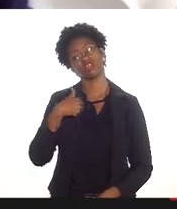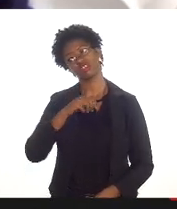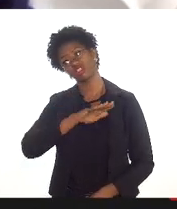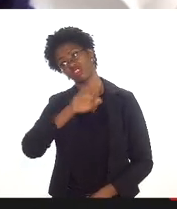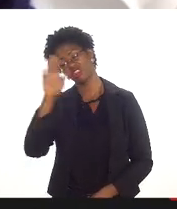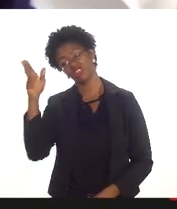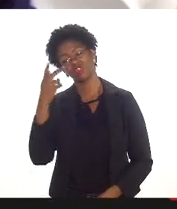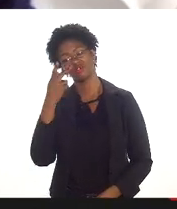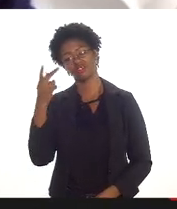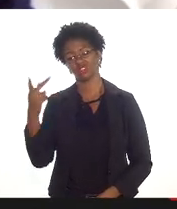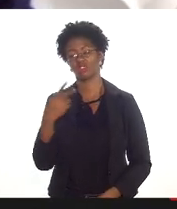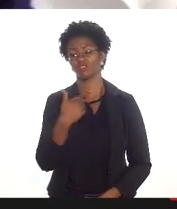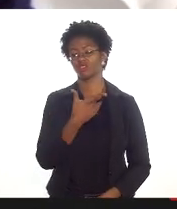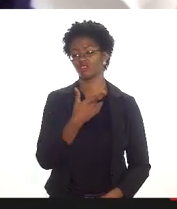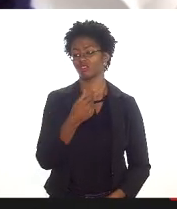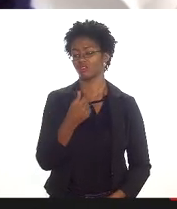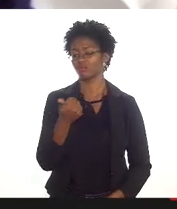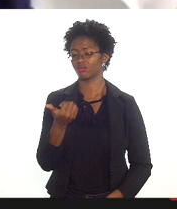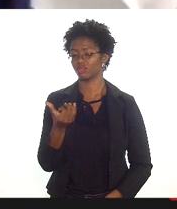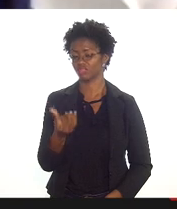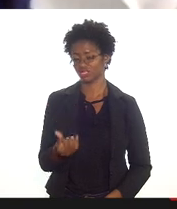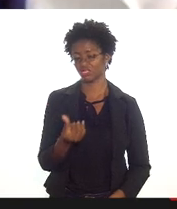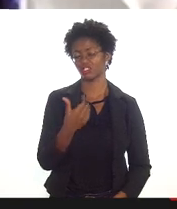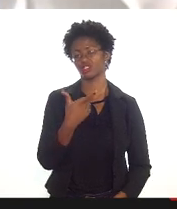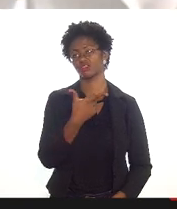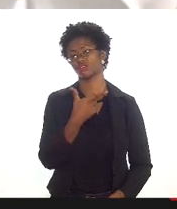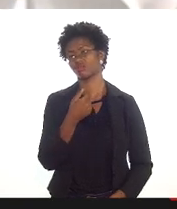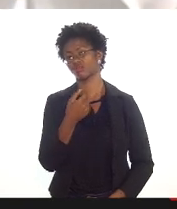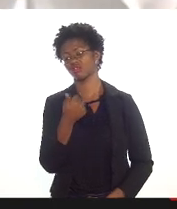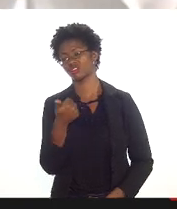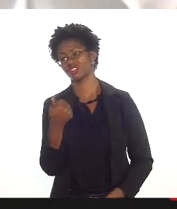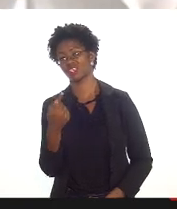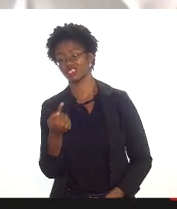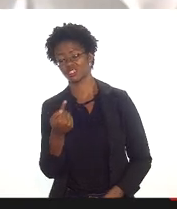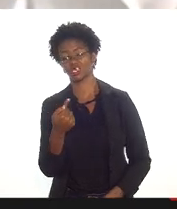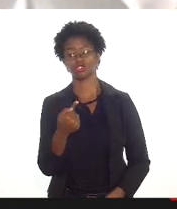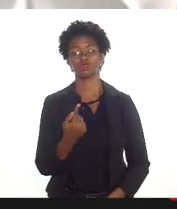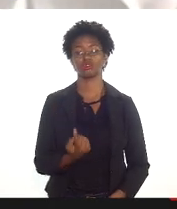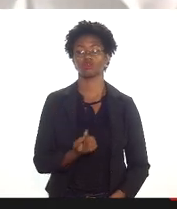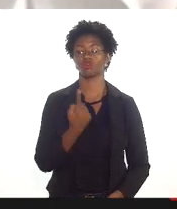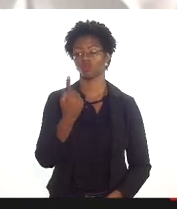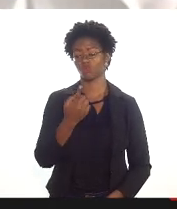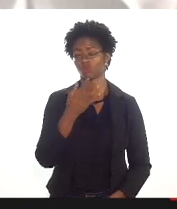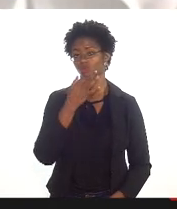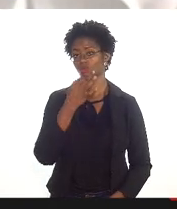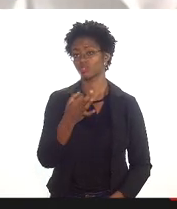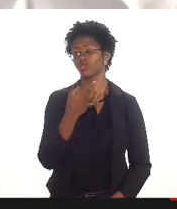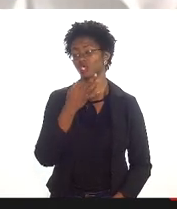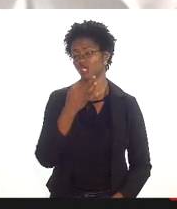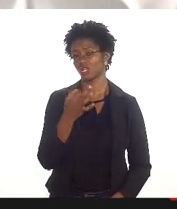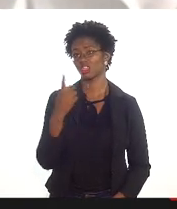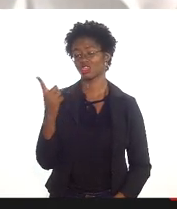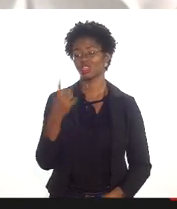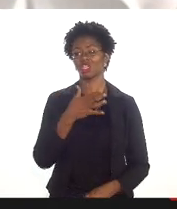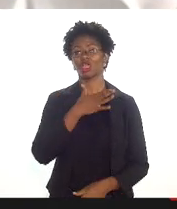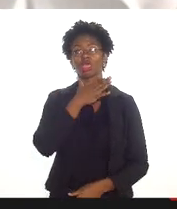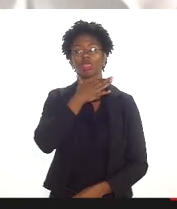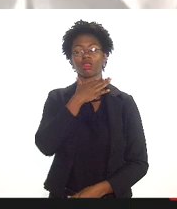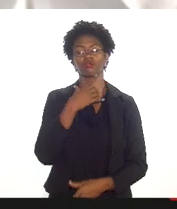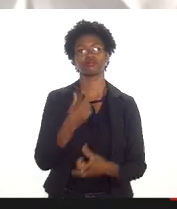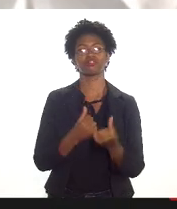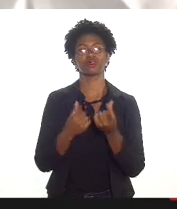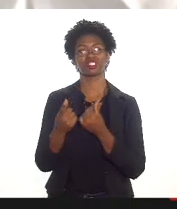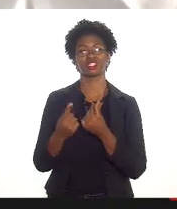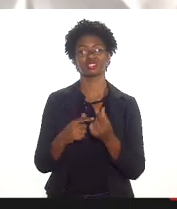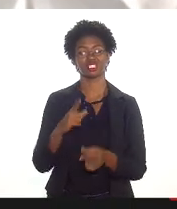ano de 2016 e 2017, quando o único argumento sobre a grave crise financeira que